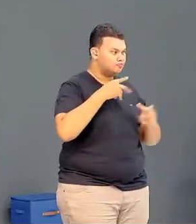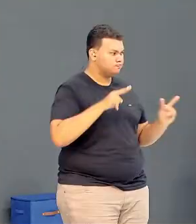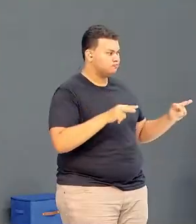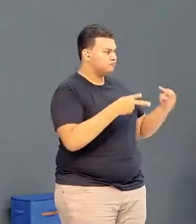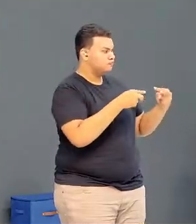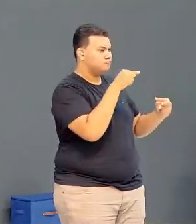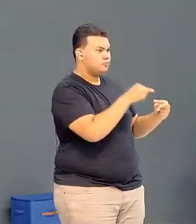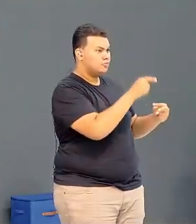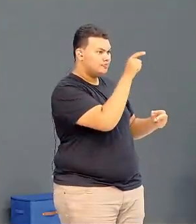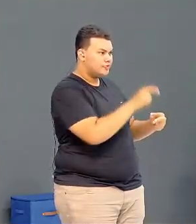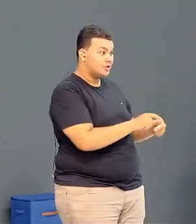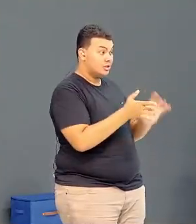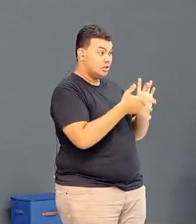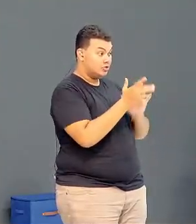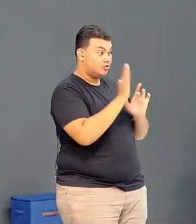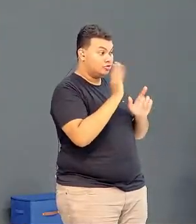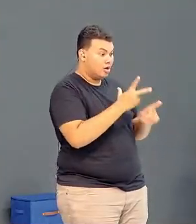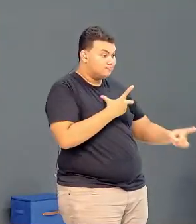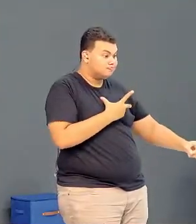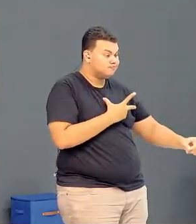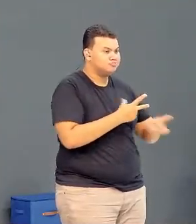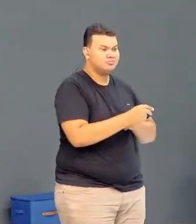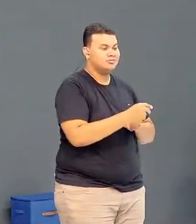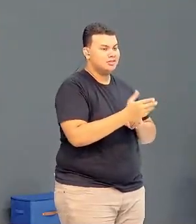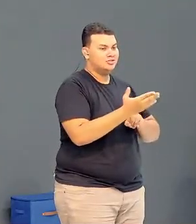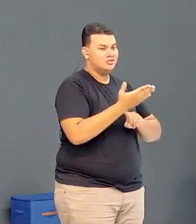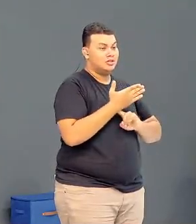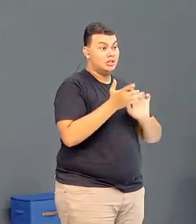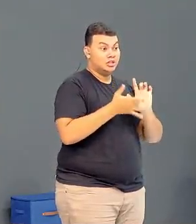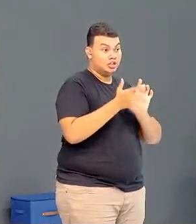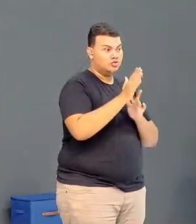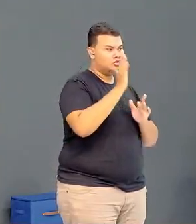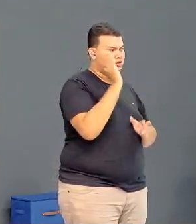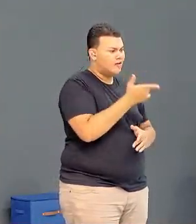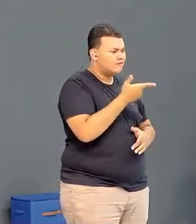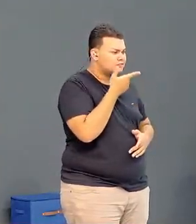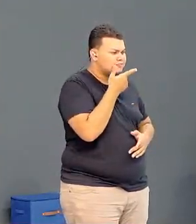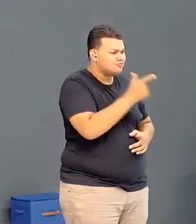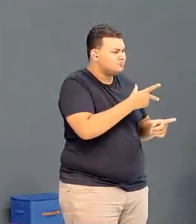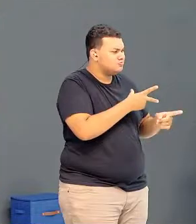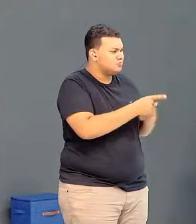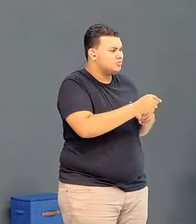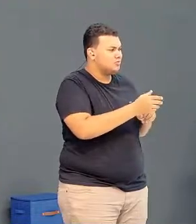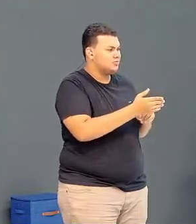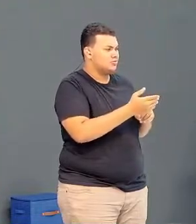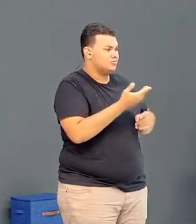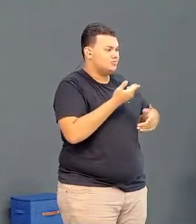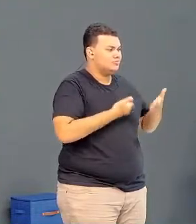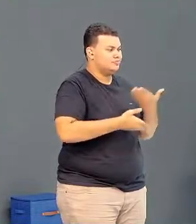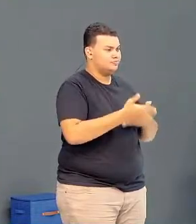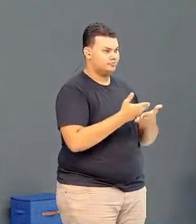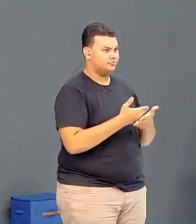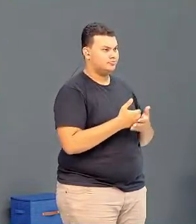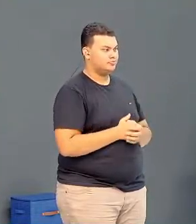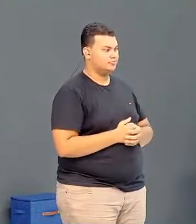lado: Jesus já venceu tudo por você. Diga de novo: Jesus já venceu tudo por você.